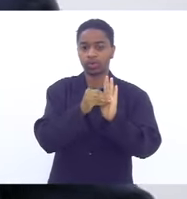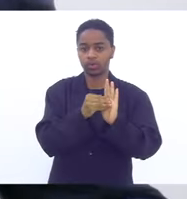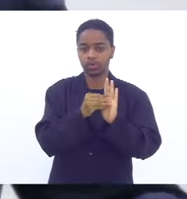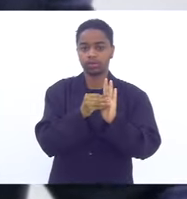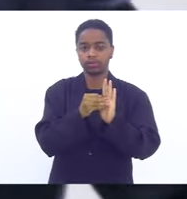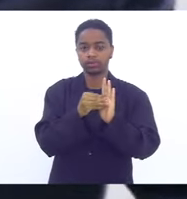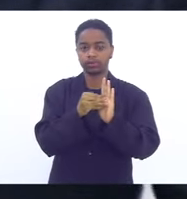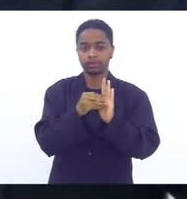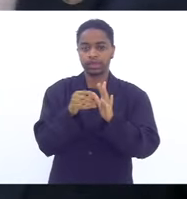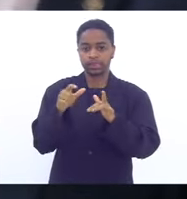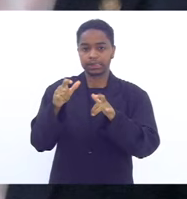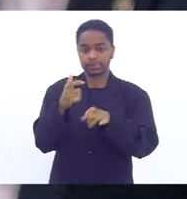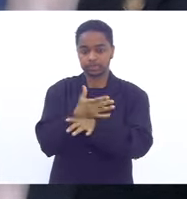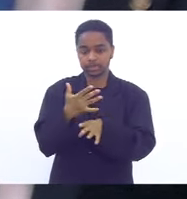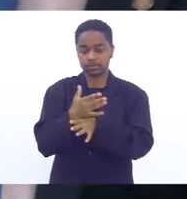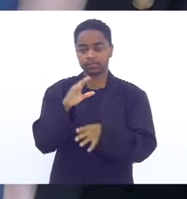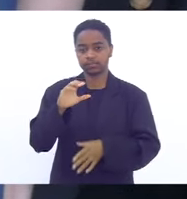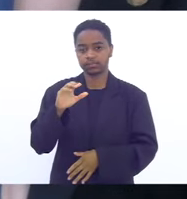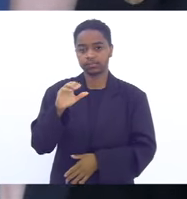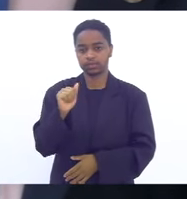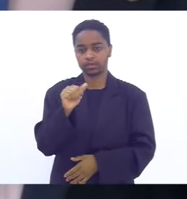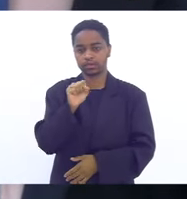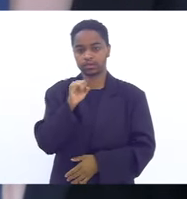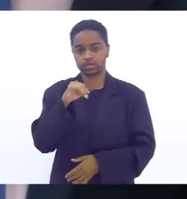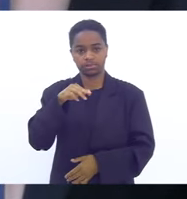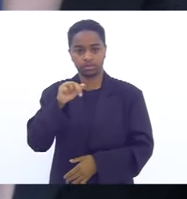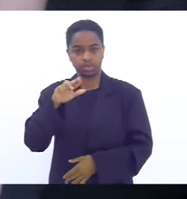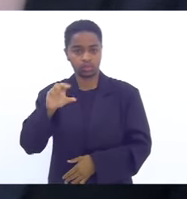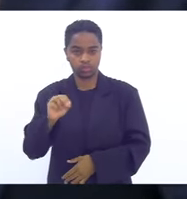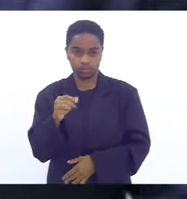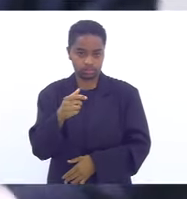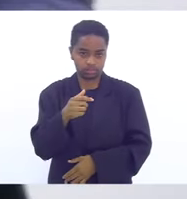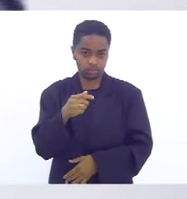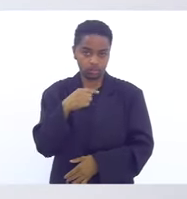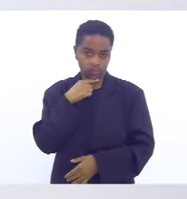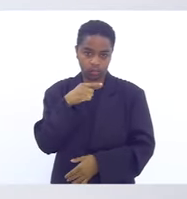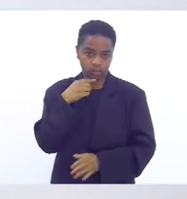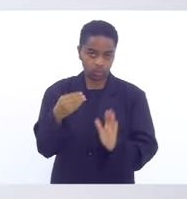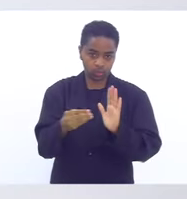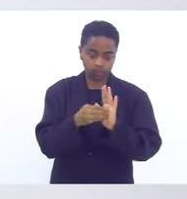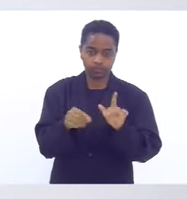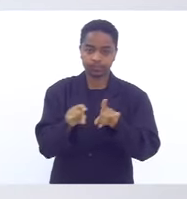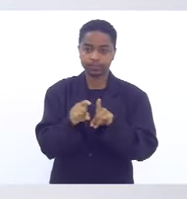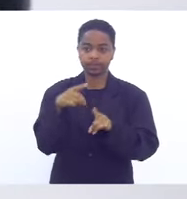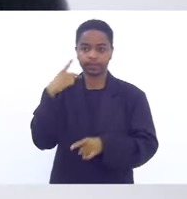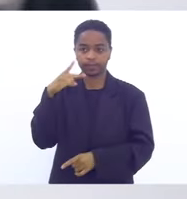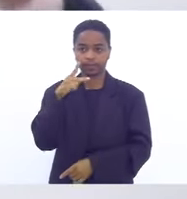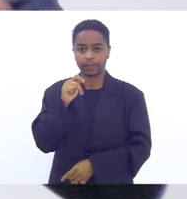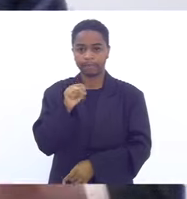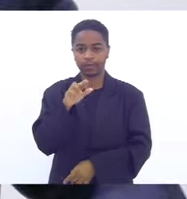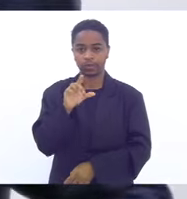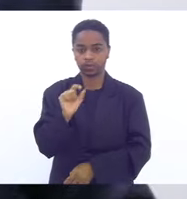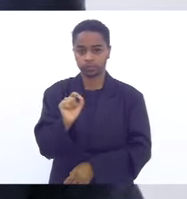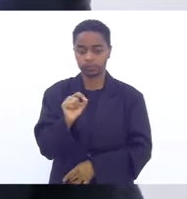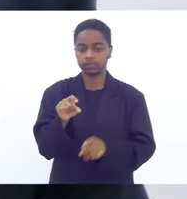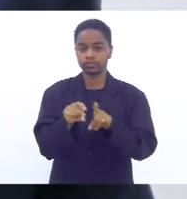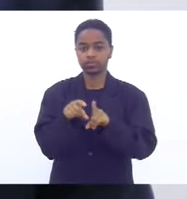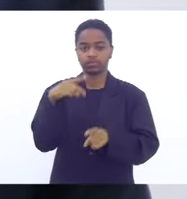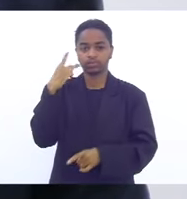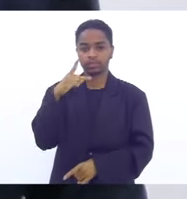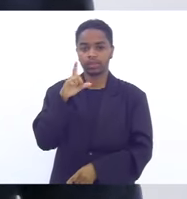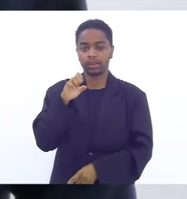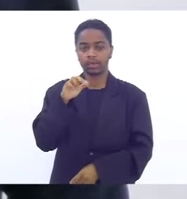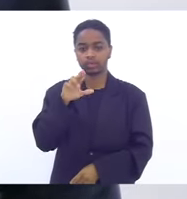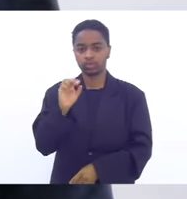de Casimiro de Abreu nesses últimos anos não aconteça. Tem aqui o vereador Paulo Velasco e o vereador Leandro Portugal,